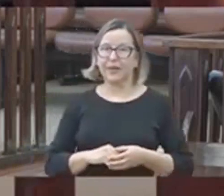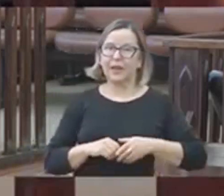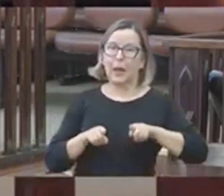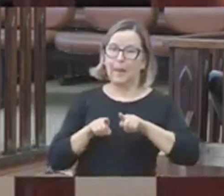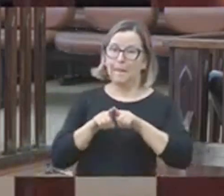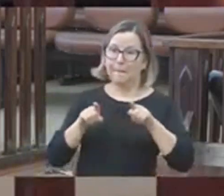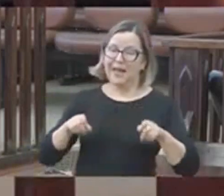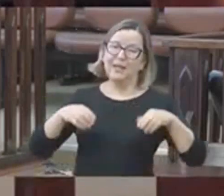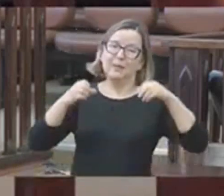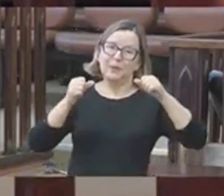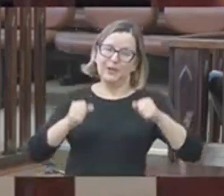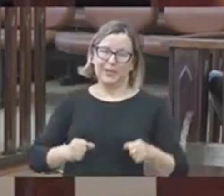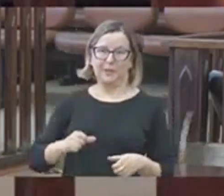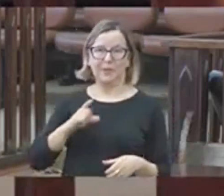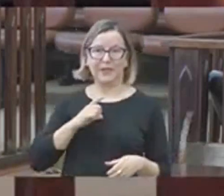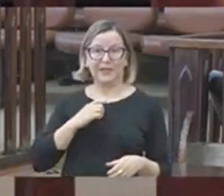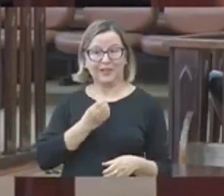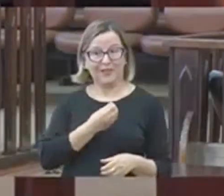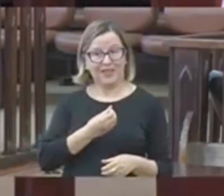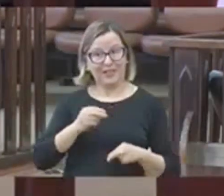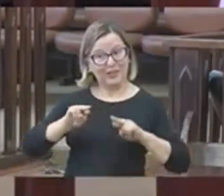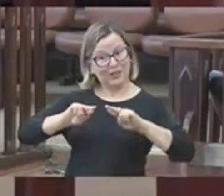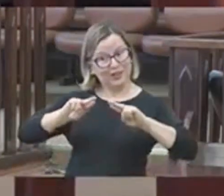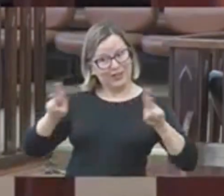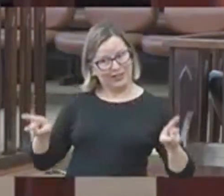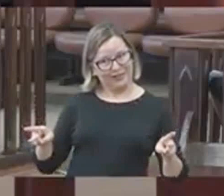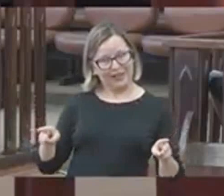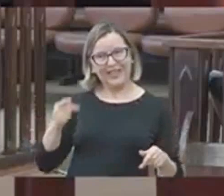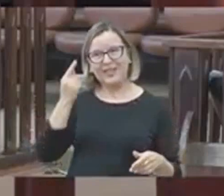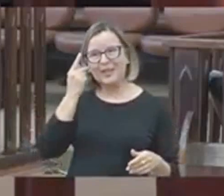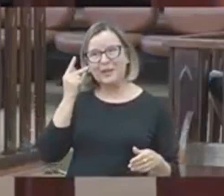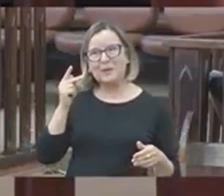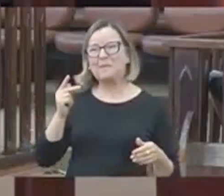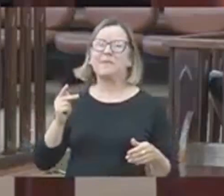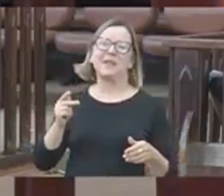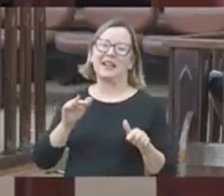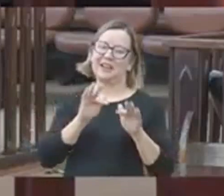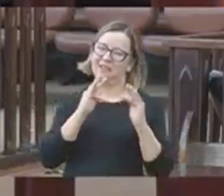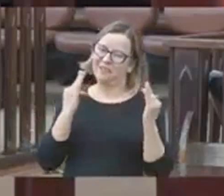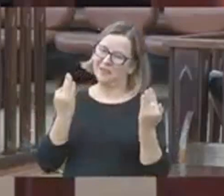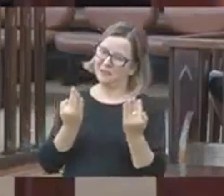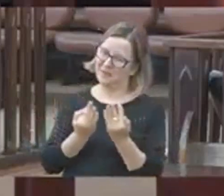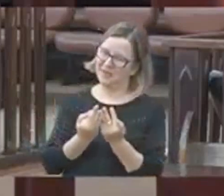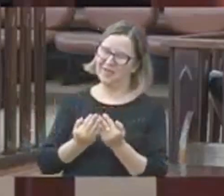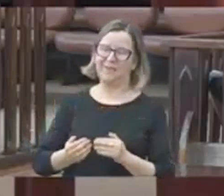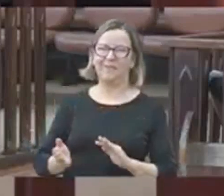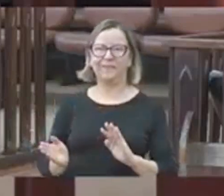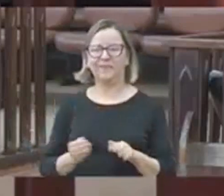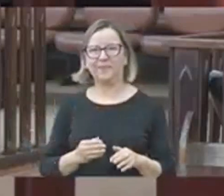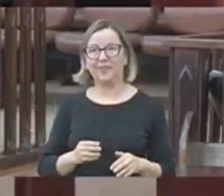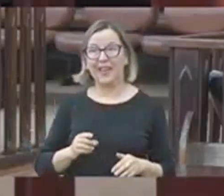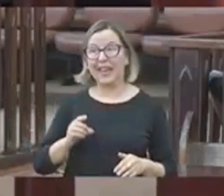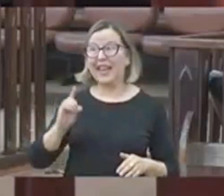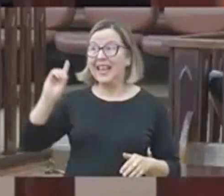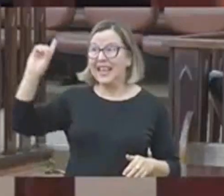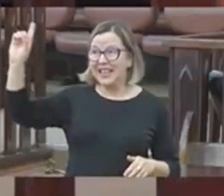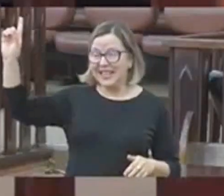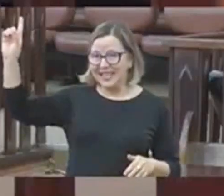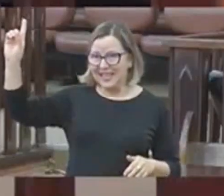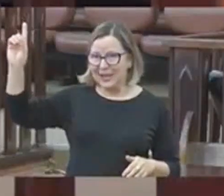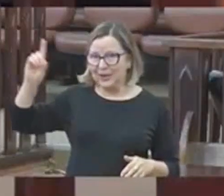em família e a vida em sociedade. E nós vamos ver isso. Deus havia dado um mandamento ao homem.